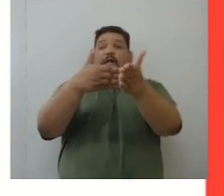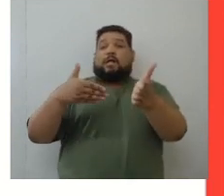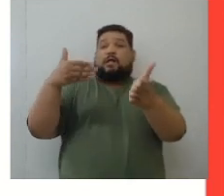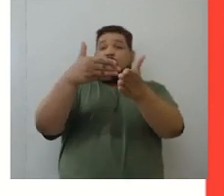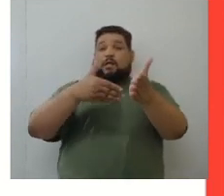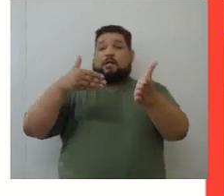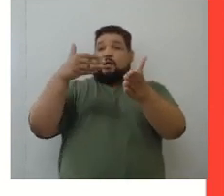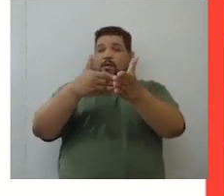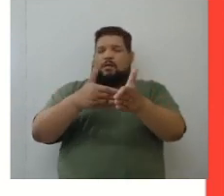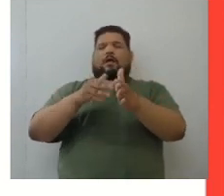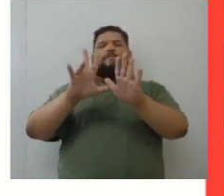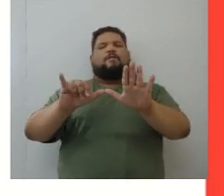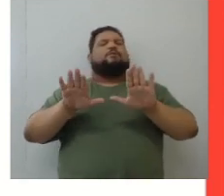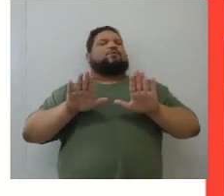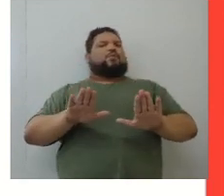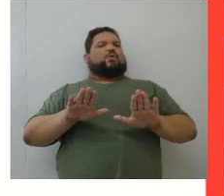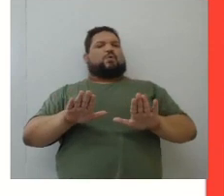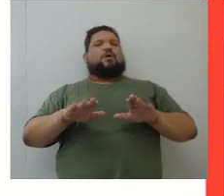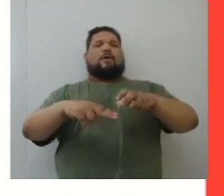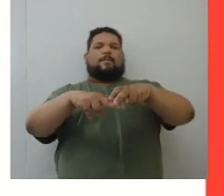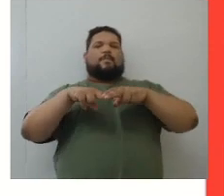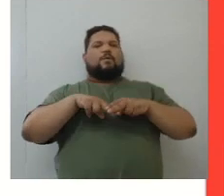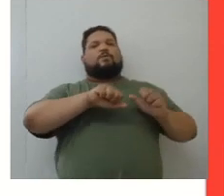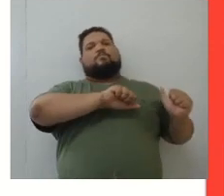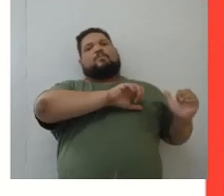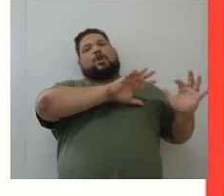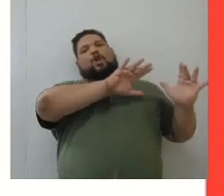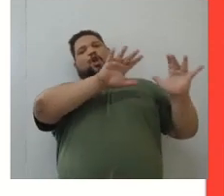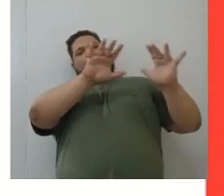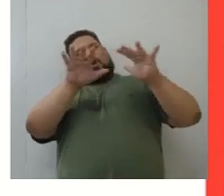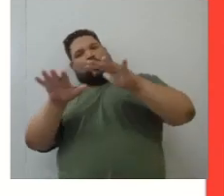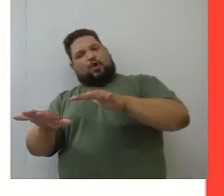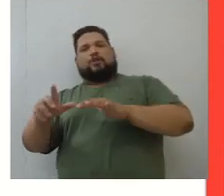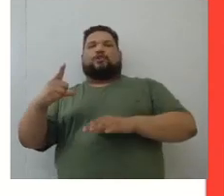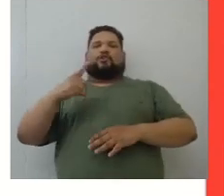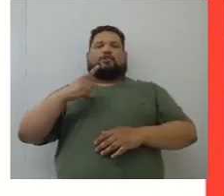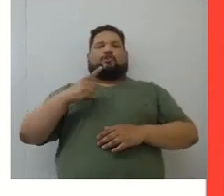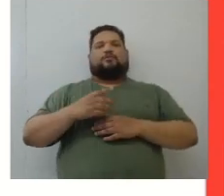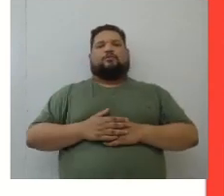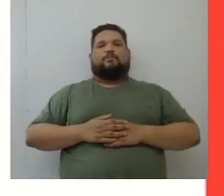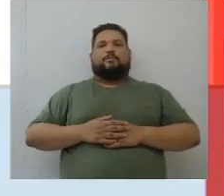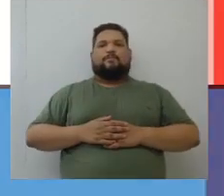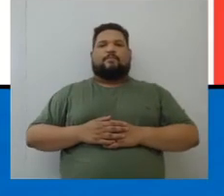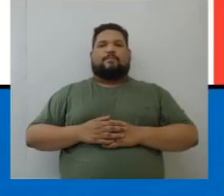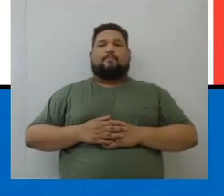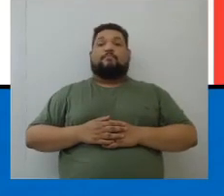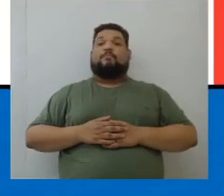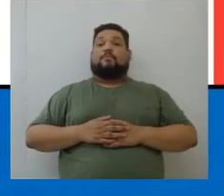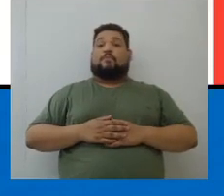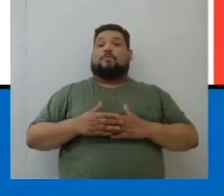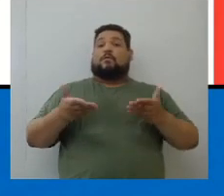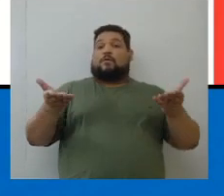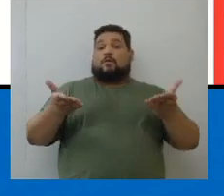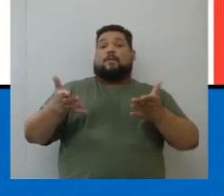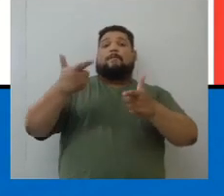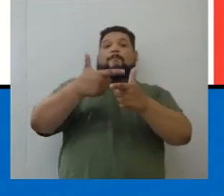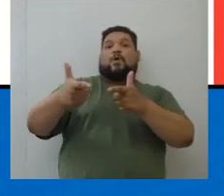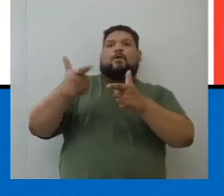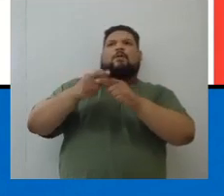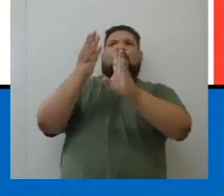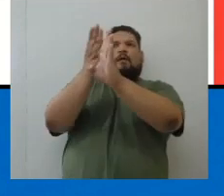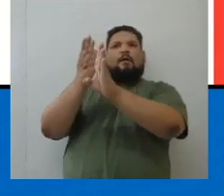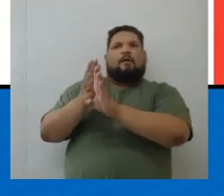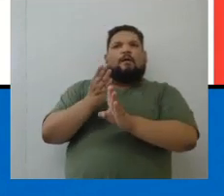gerados com a transferência da população de uma área para outra. Então, os problemas urbanos que nós vamos detectar